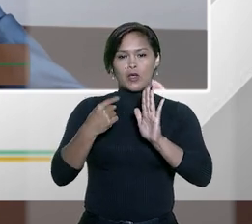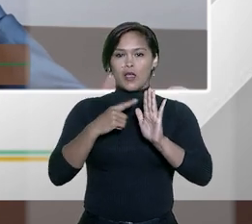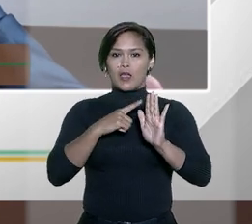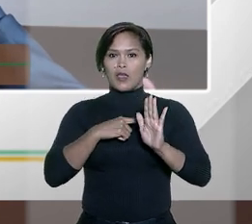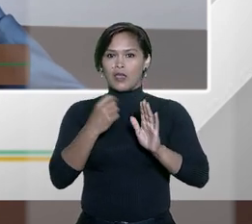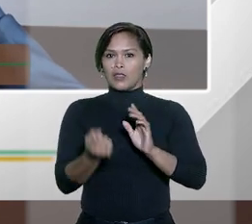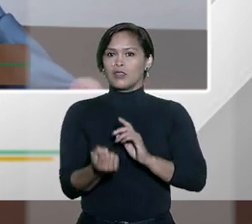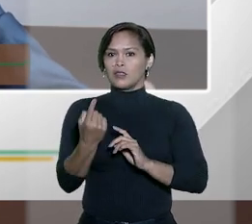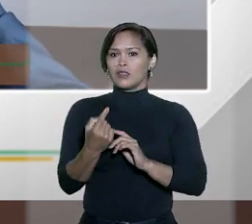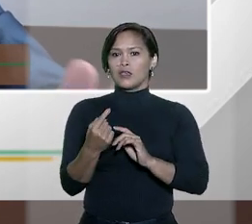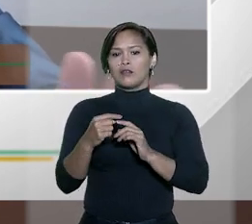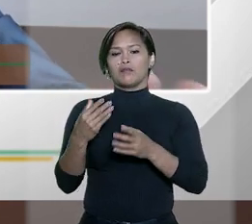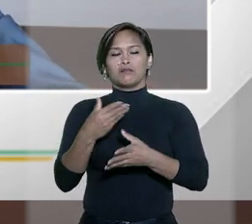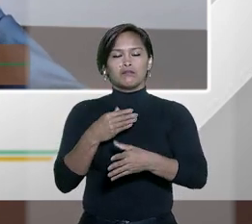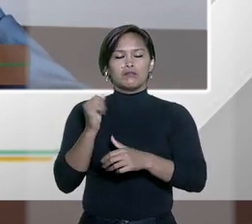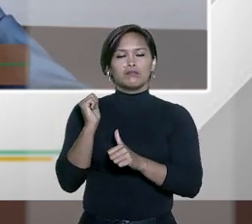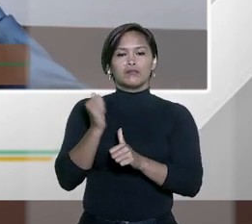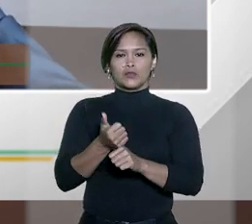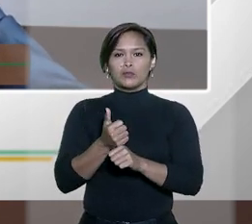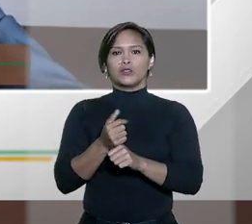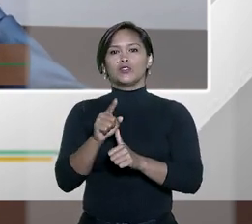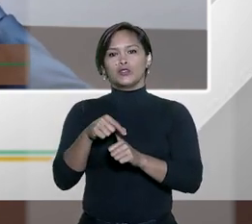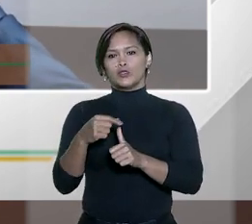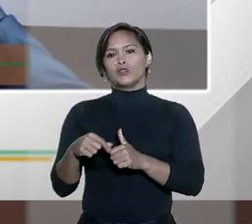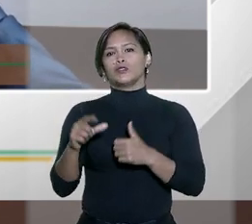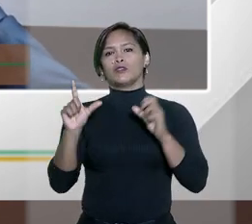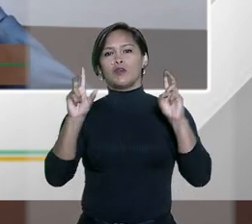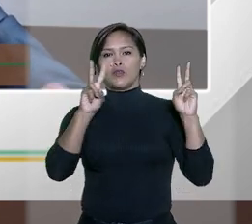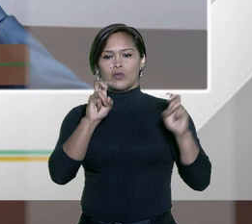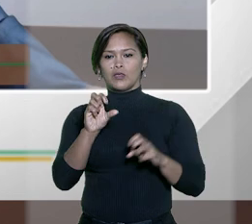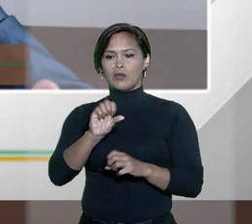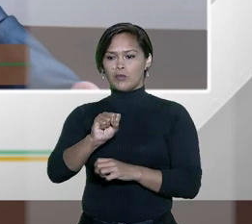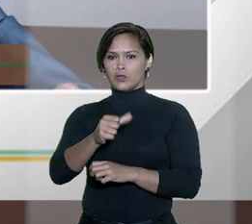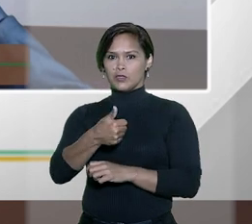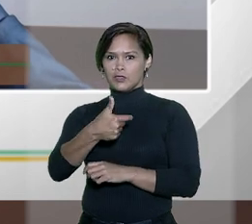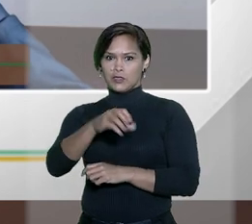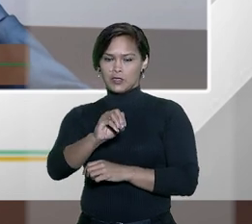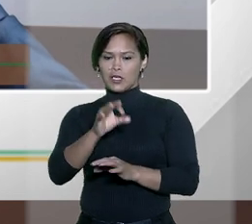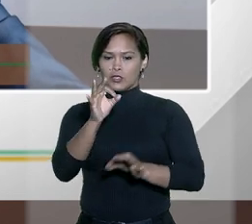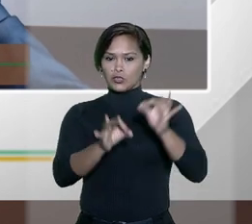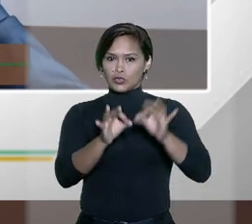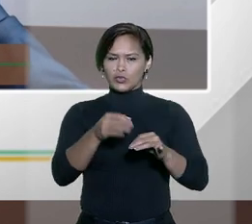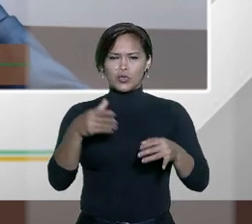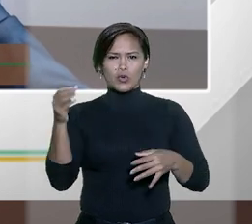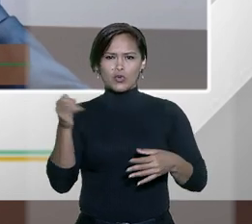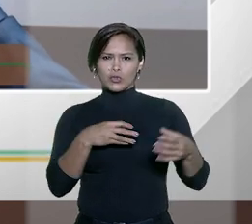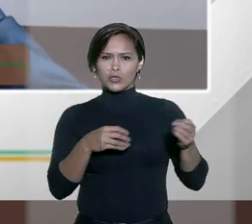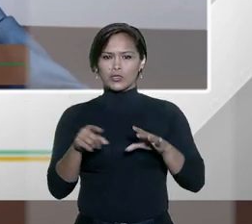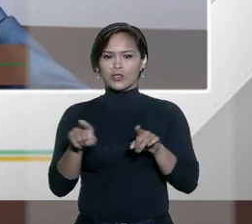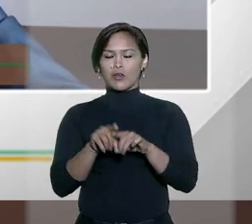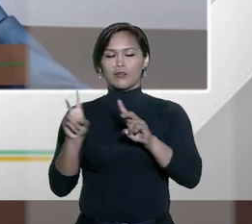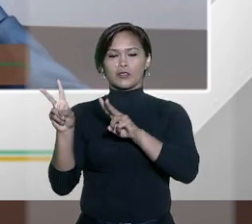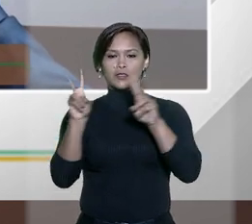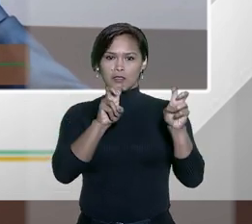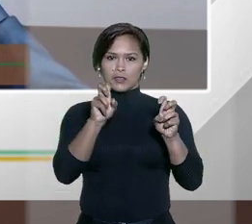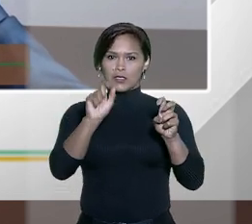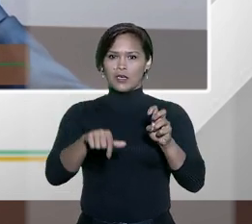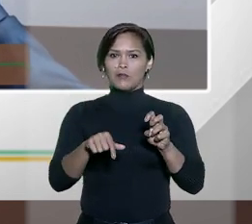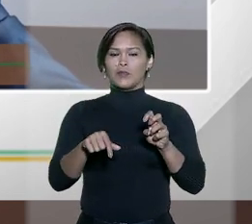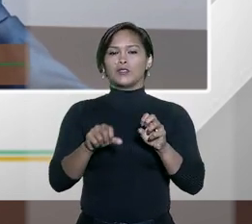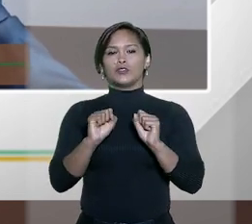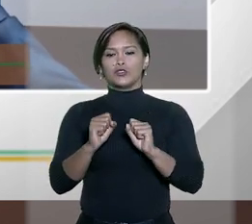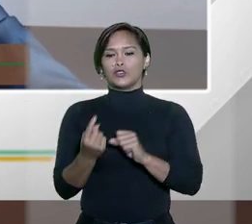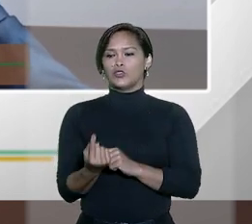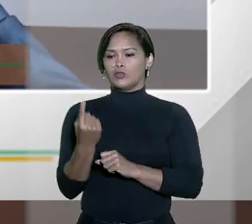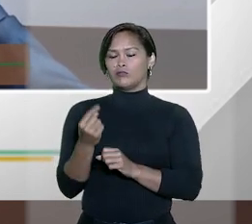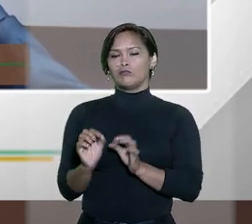gente tem aí, enfim, uma substituição do tema 810 do Supremo. Ele julgou recentemente essa questão, enfim, de